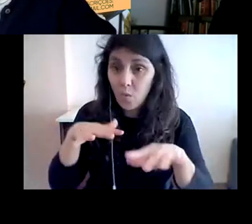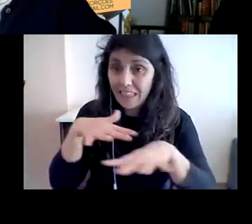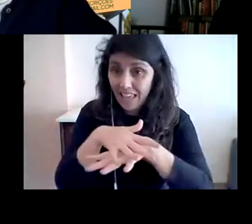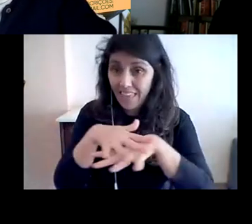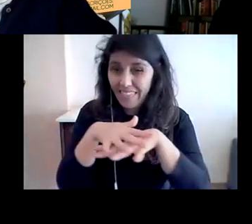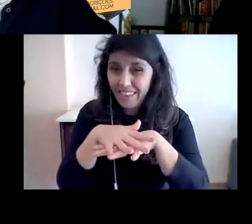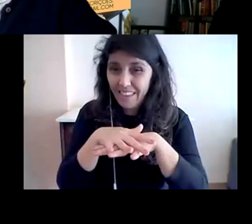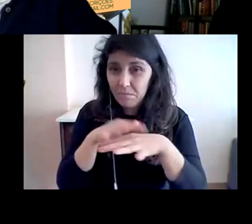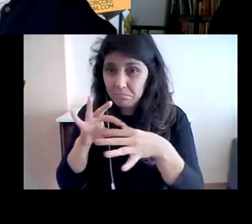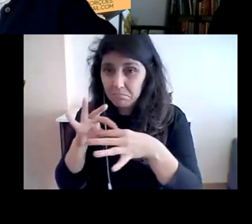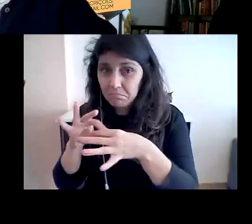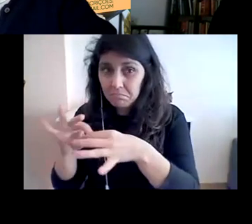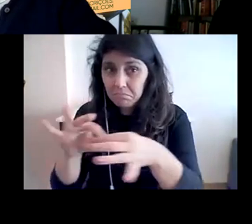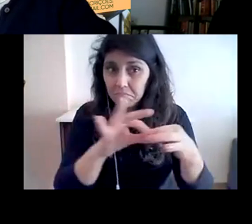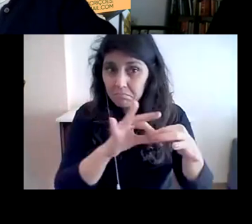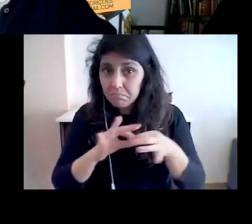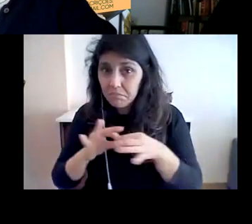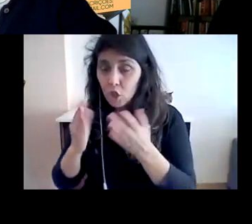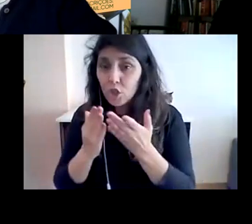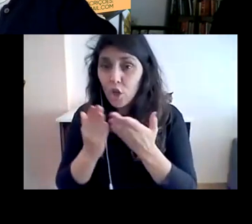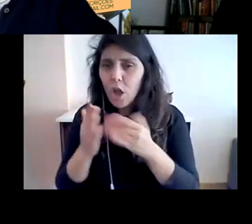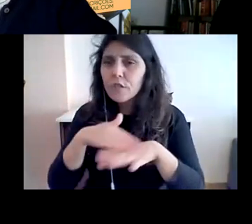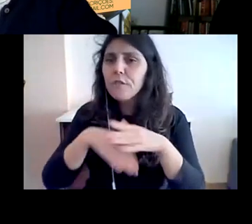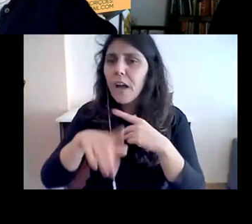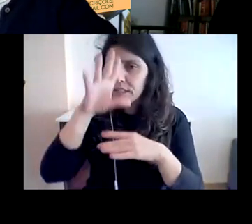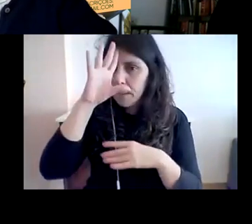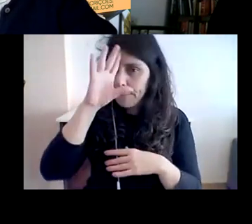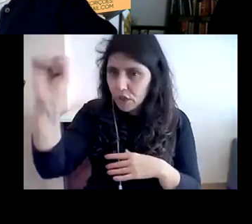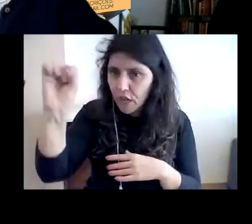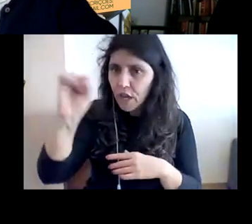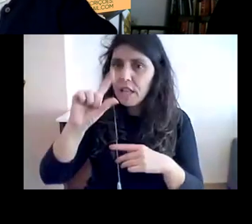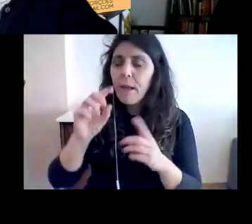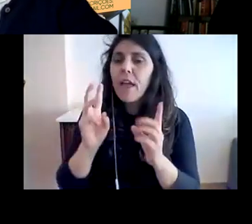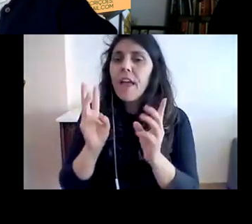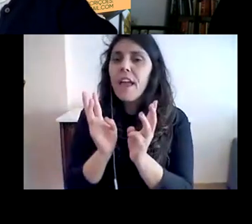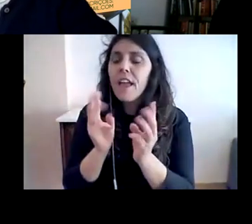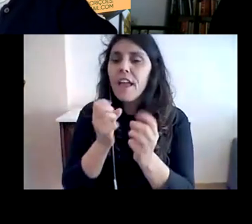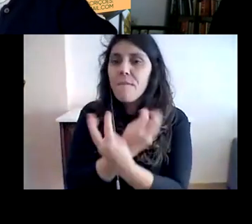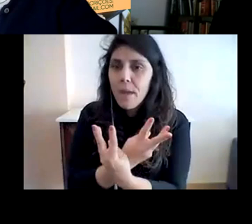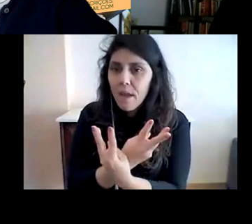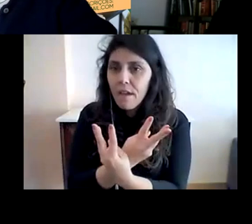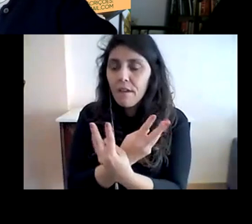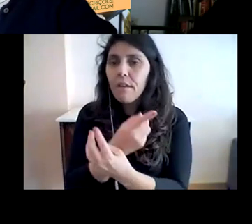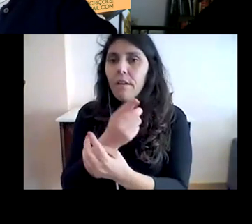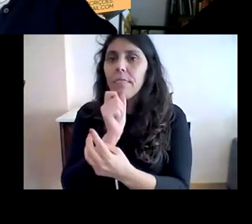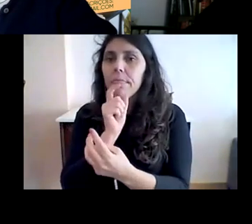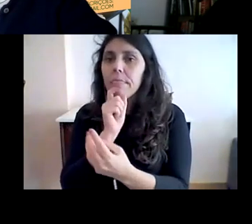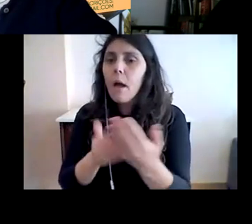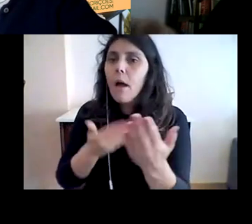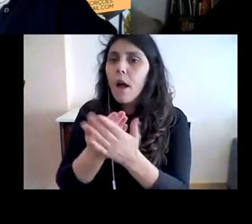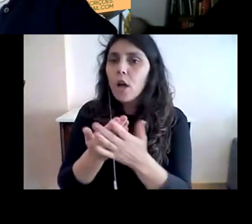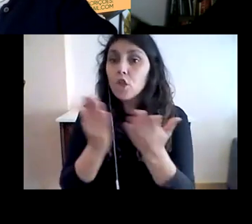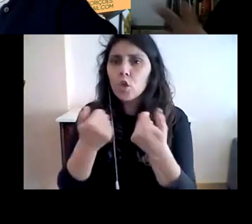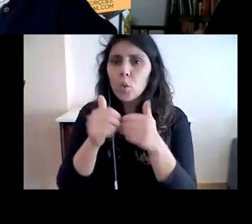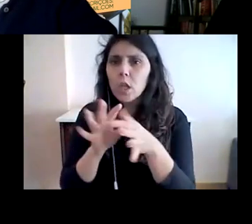que as escolas fazem com o Ministério, com o IFP, e que permitiria fazer isto, porque as escolas aí todas reunidas diziam, vamos,